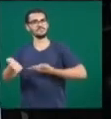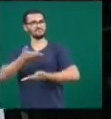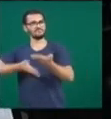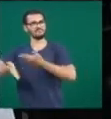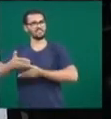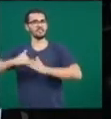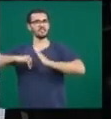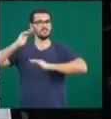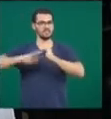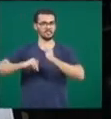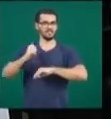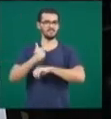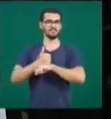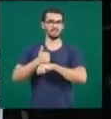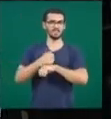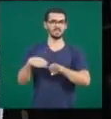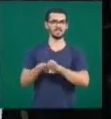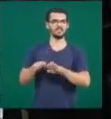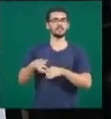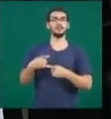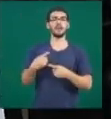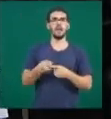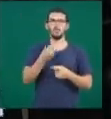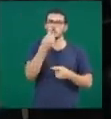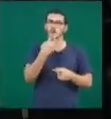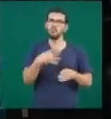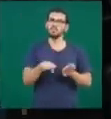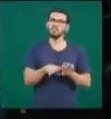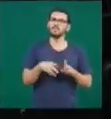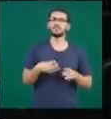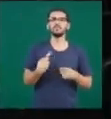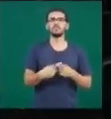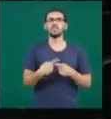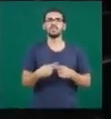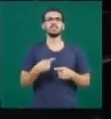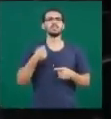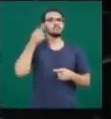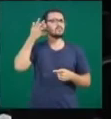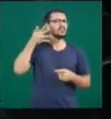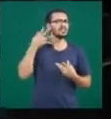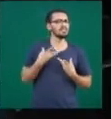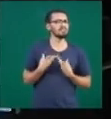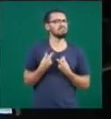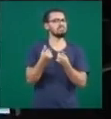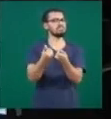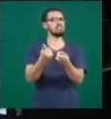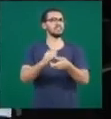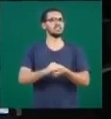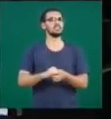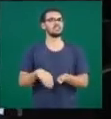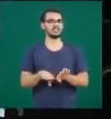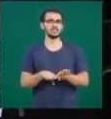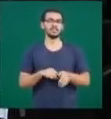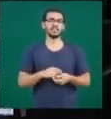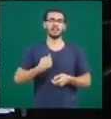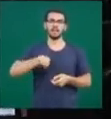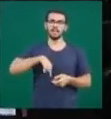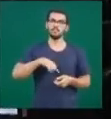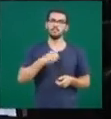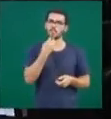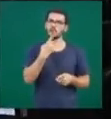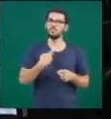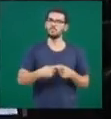As trocas, os palestrantes são de altíssima qualidade. É uma oportunidade única, assim, para nós estudantes, estamos nesse processo